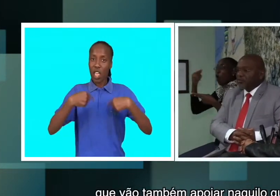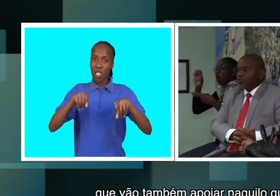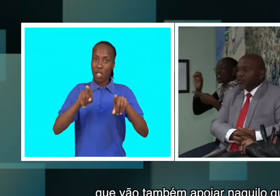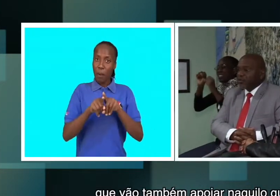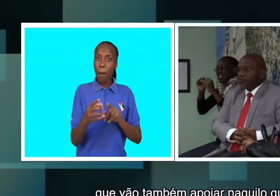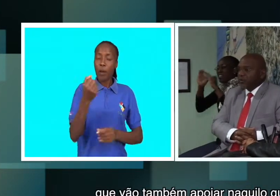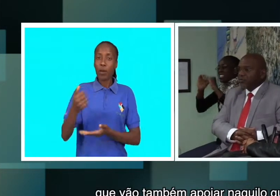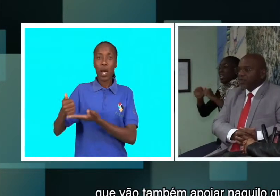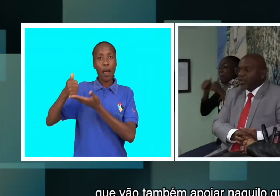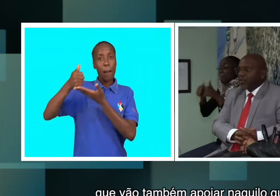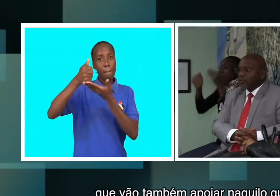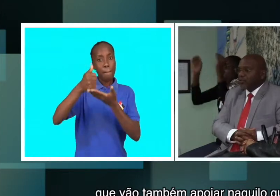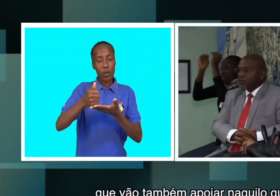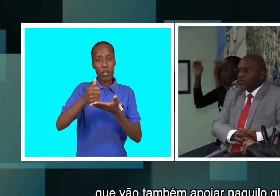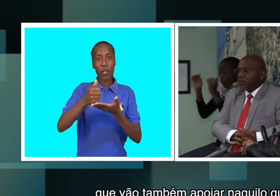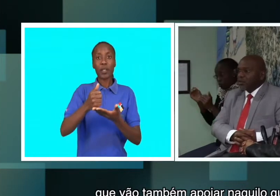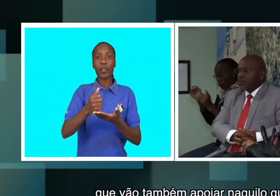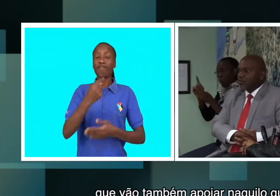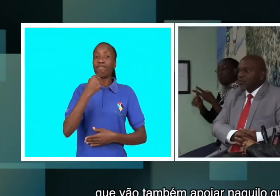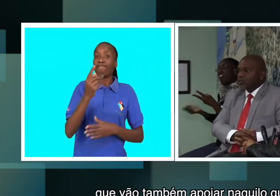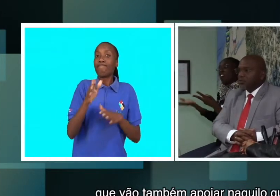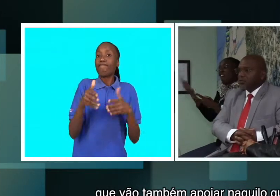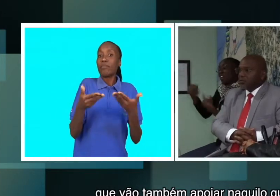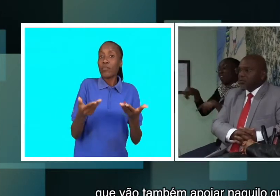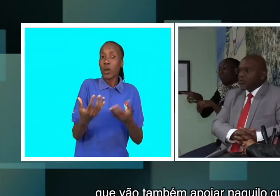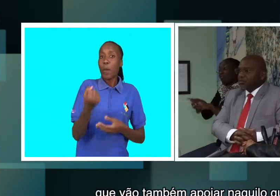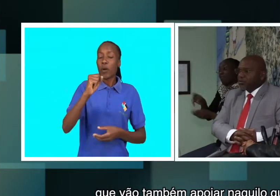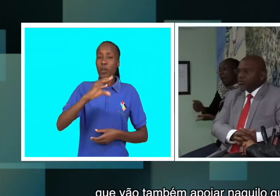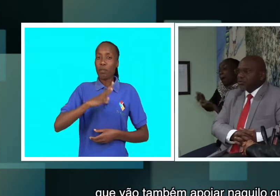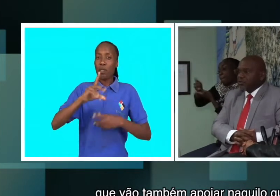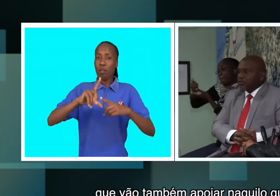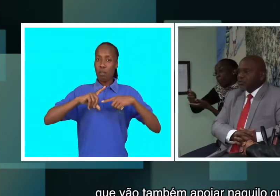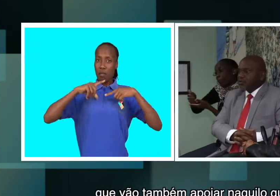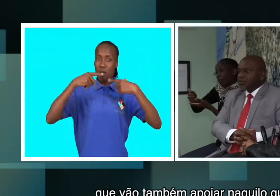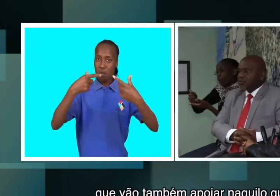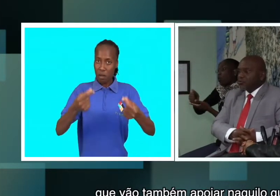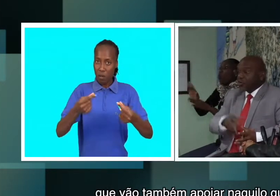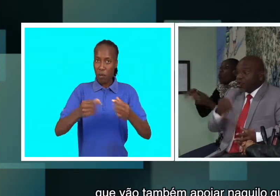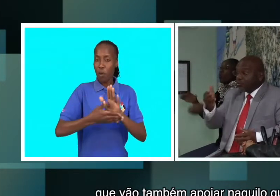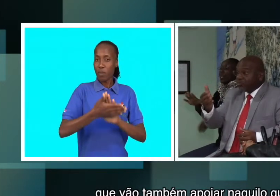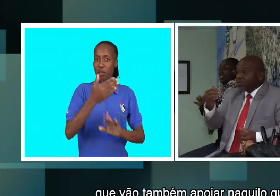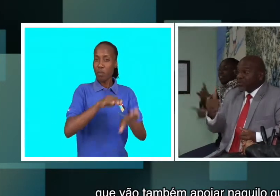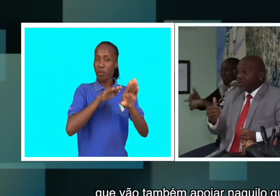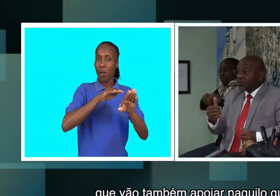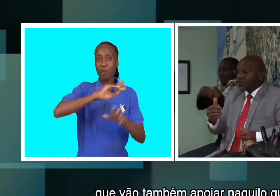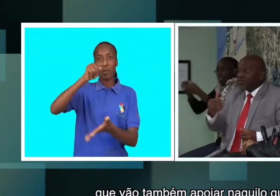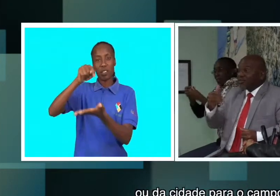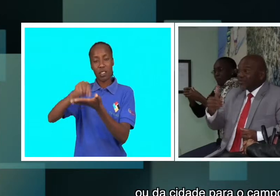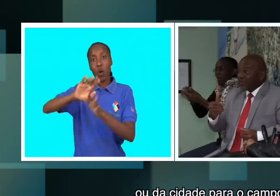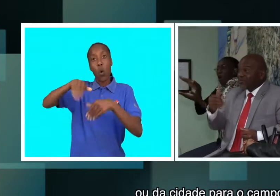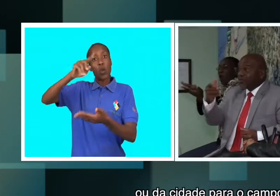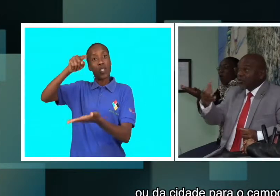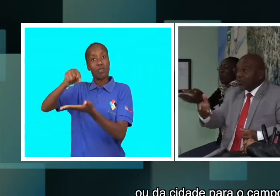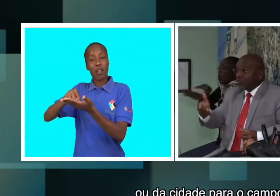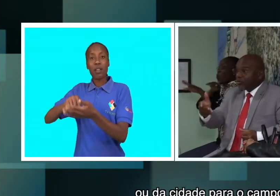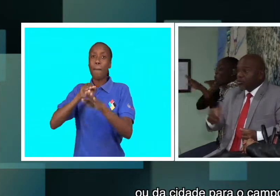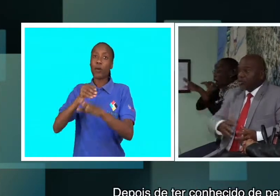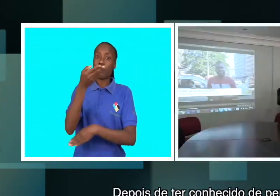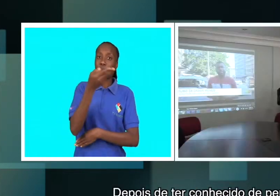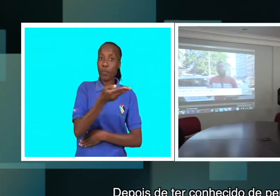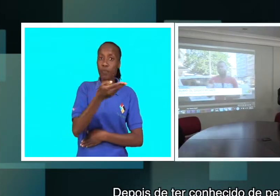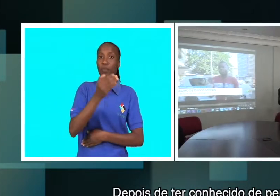que vão também apoiar naquilo que possa ter interesse, quer do campo para a cidade, como da cidade para o